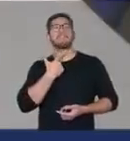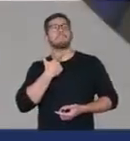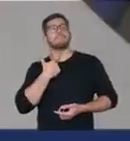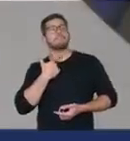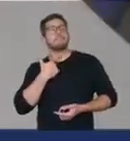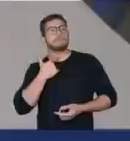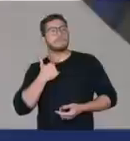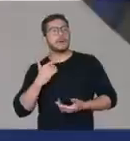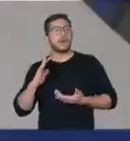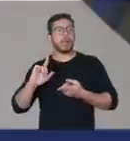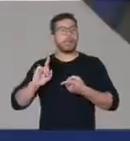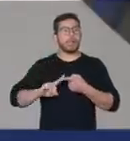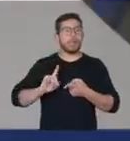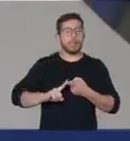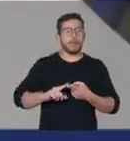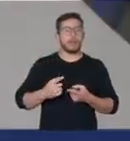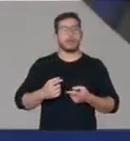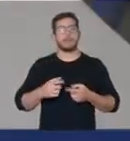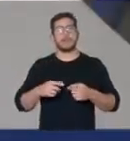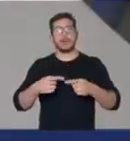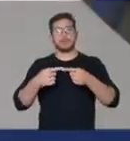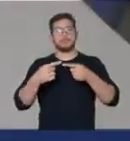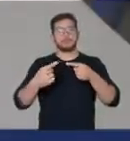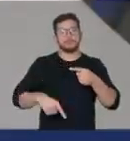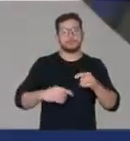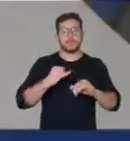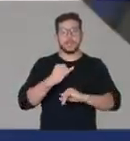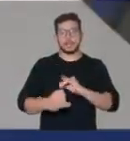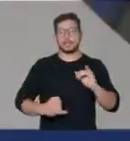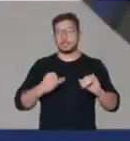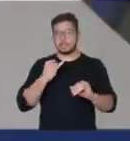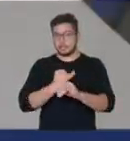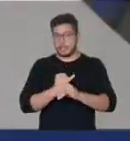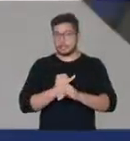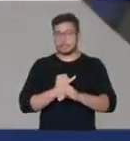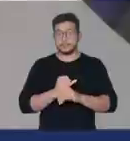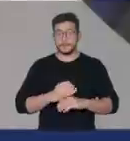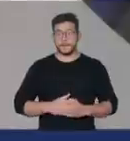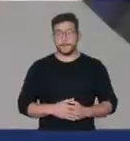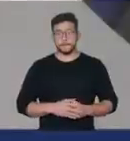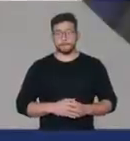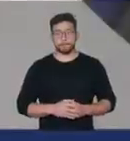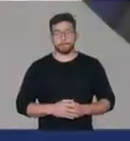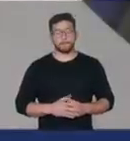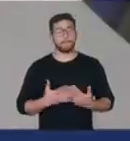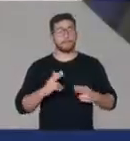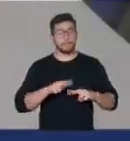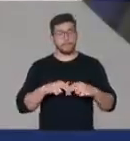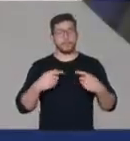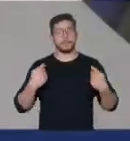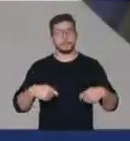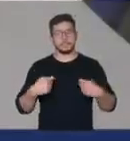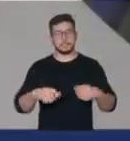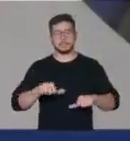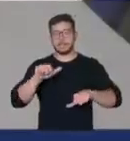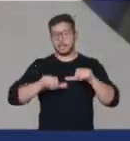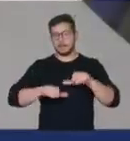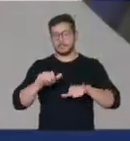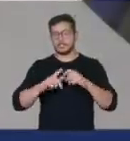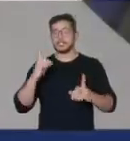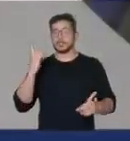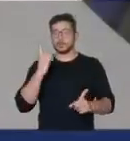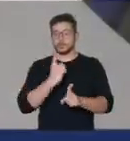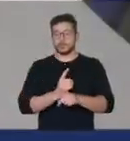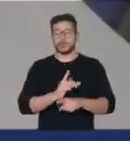por parte da queda da internet, de aplicativo, da transmissão, para que isso seja apurado o mais breve possível e nós